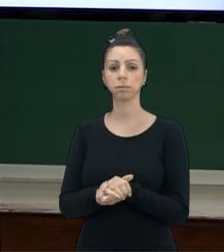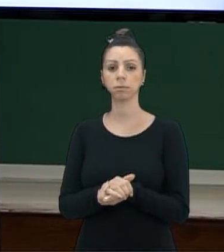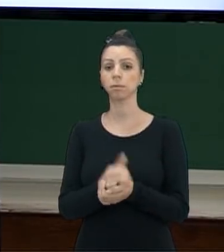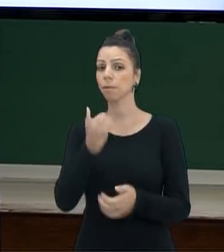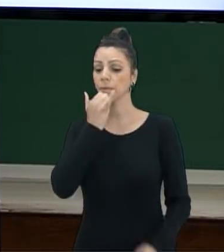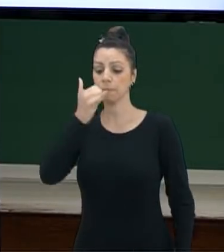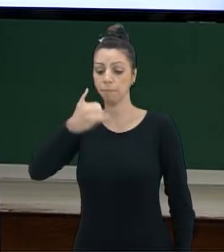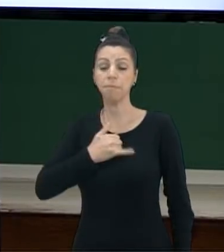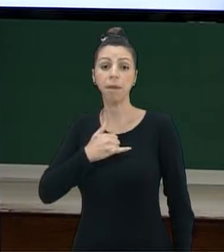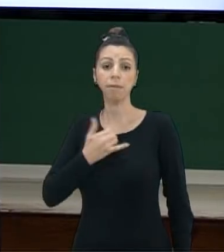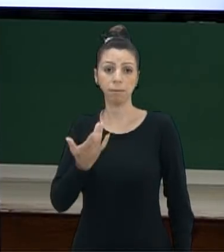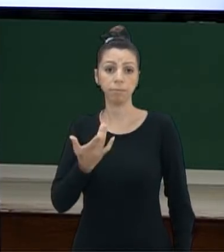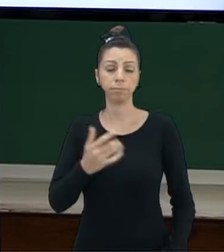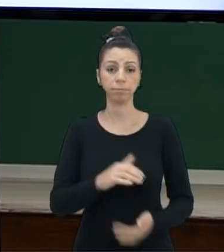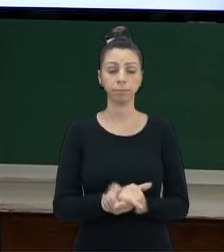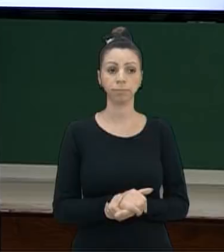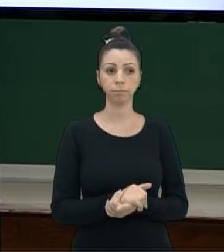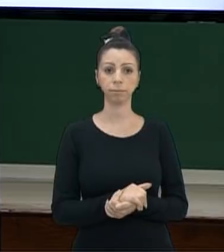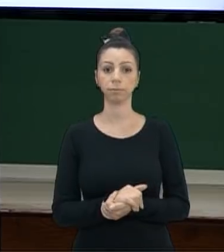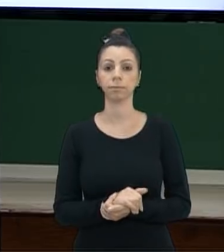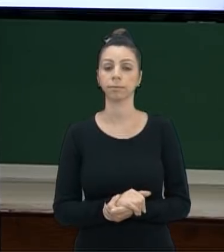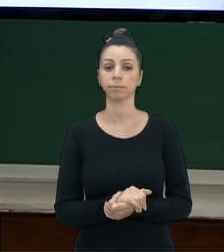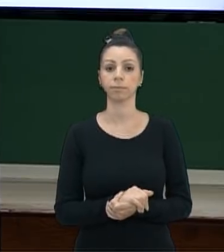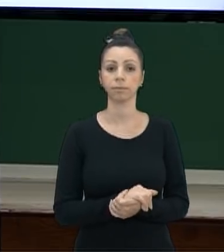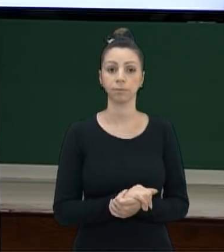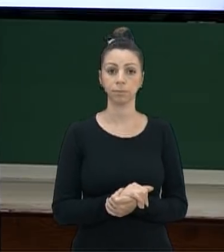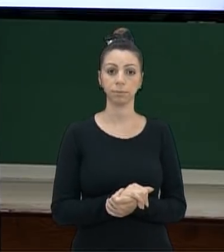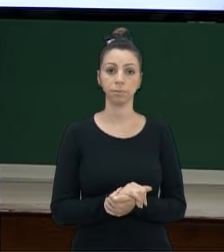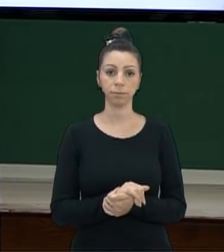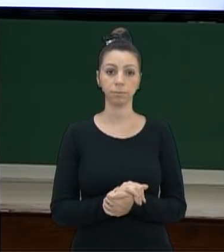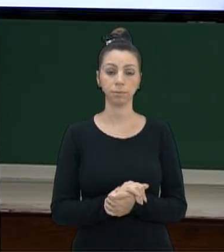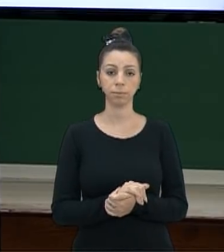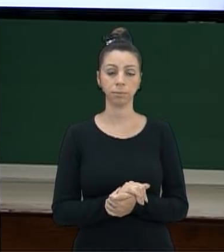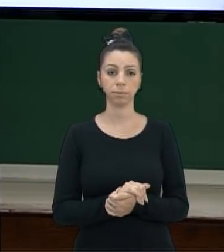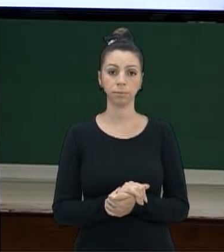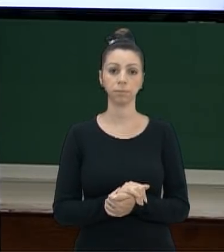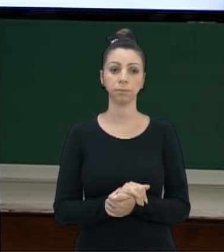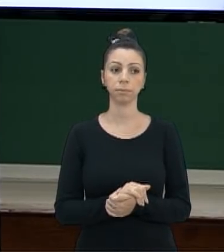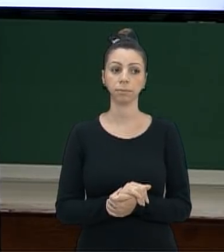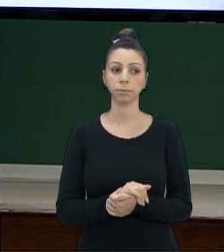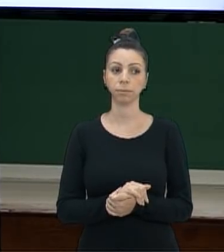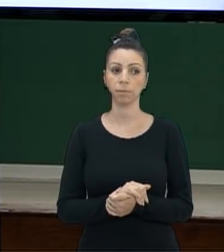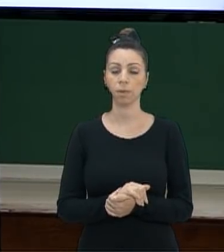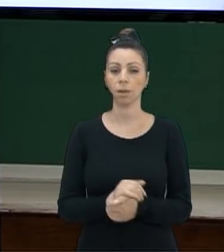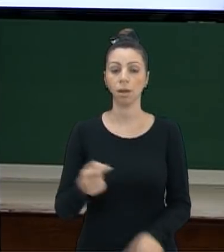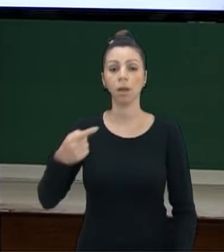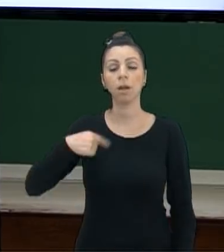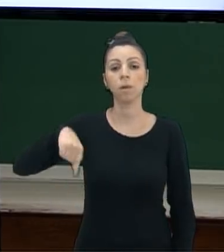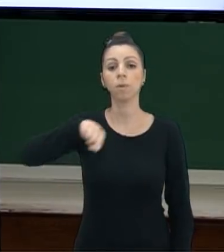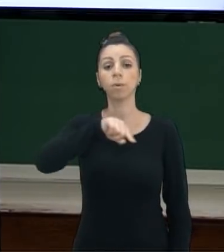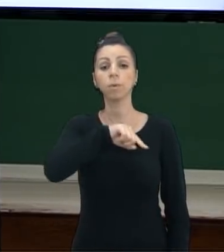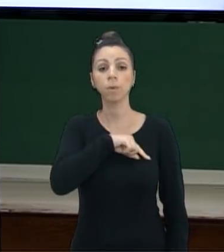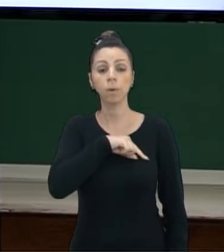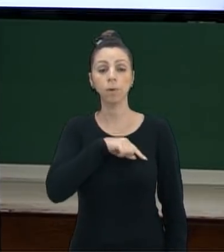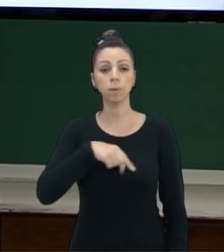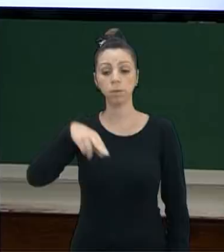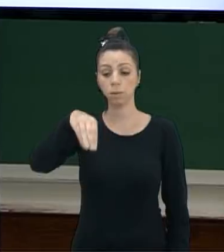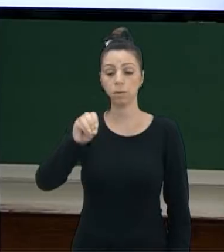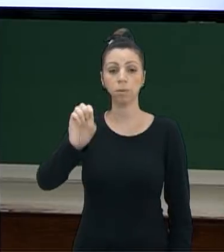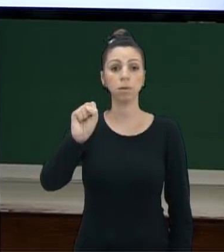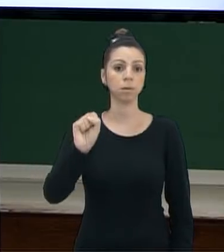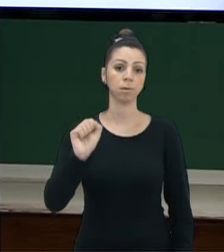para quem está falando. Se eu falar como a letra C, queria nos pedir desculpas,